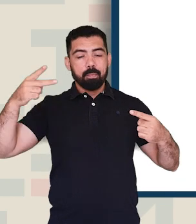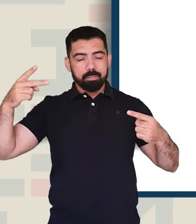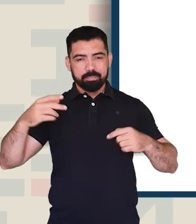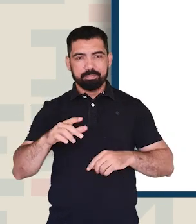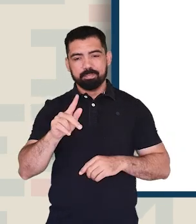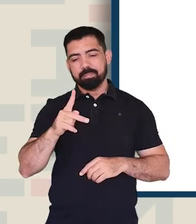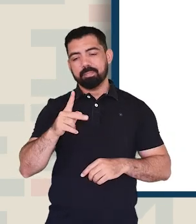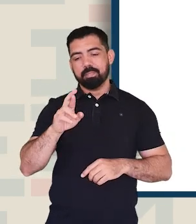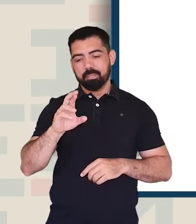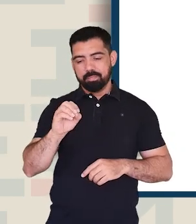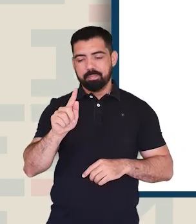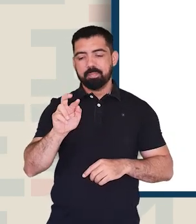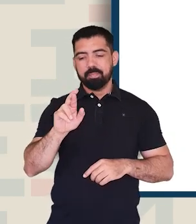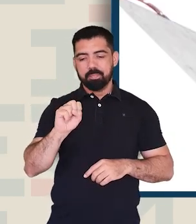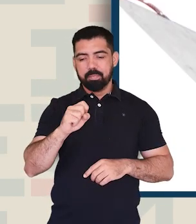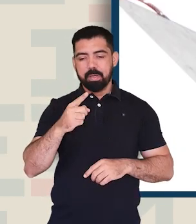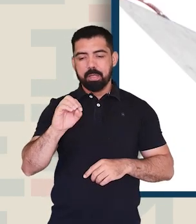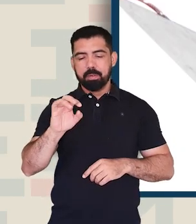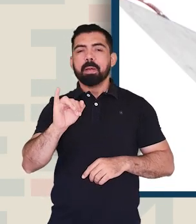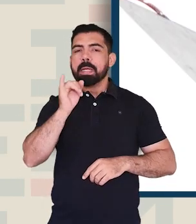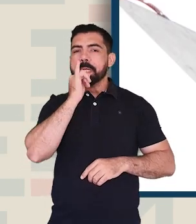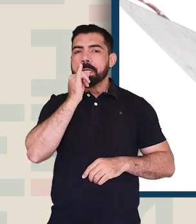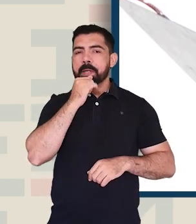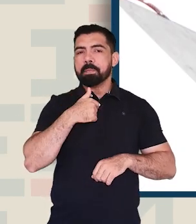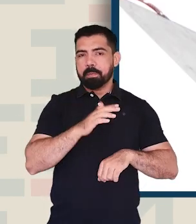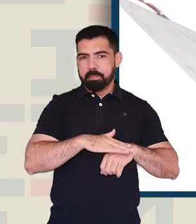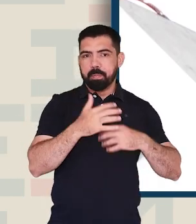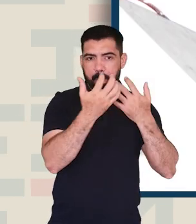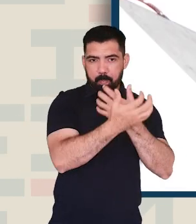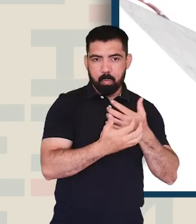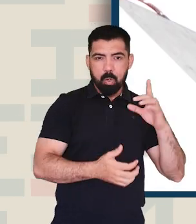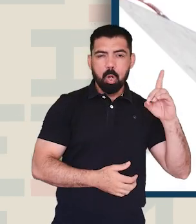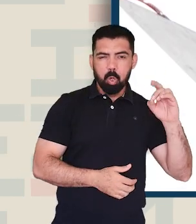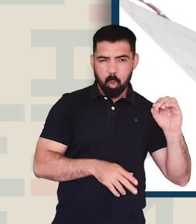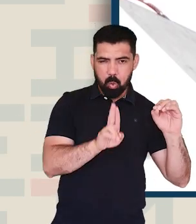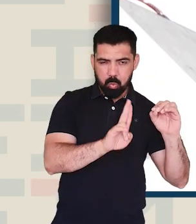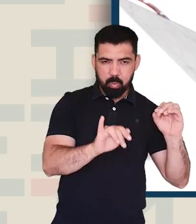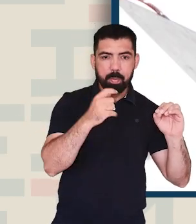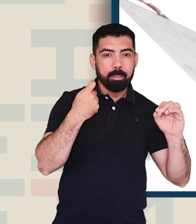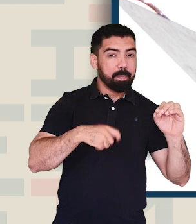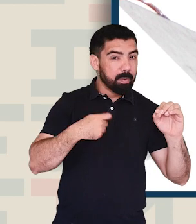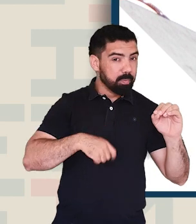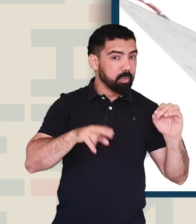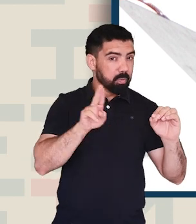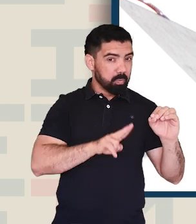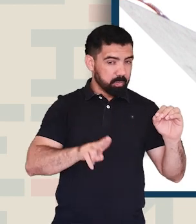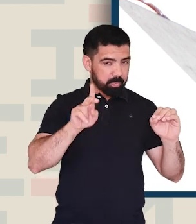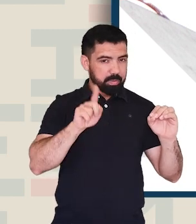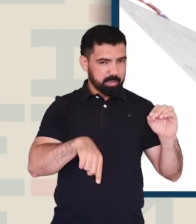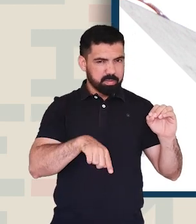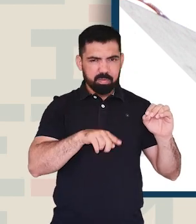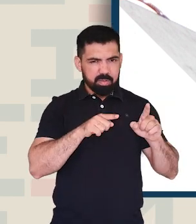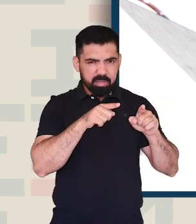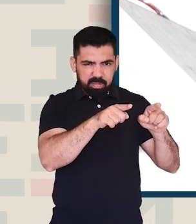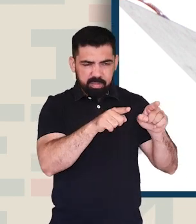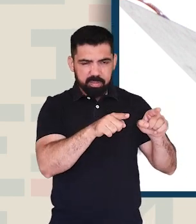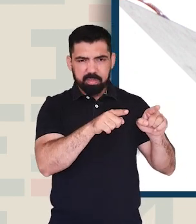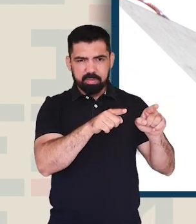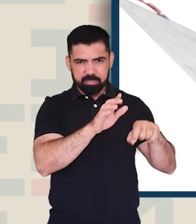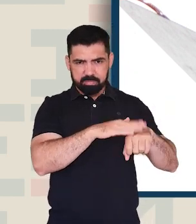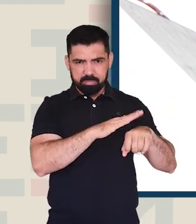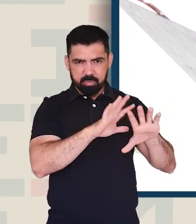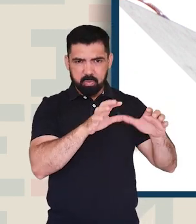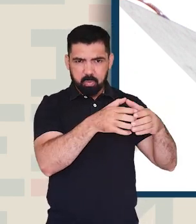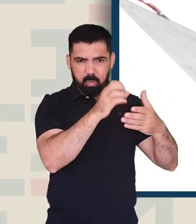dizer, então, professor, se eu vou tocar uma música em dó, eu vou ter que usar só esses acordes